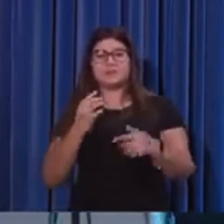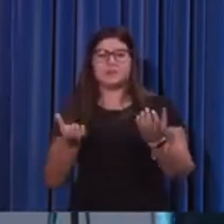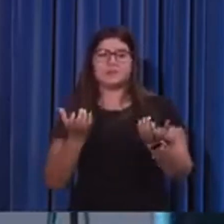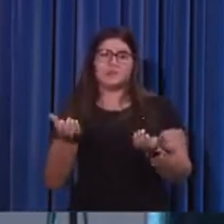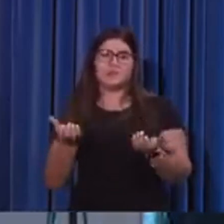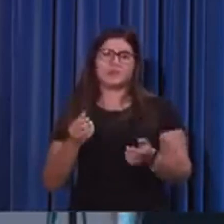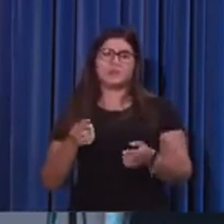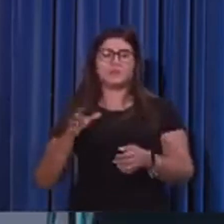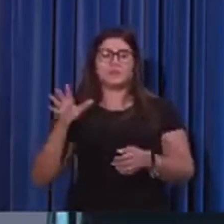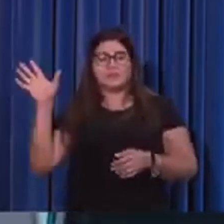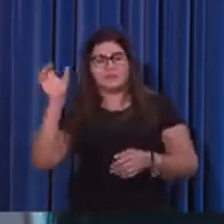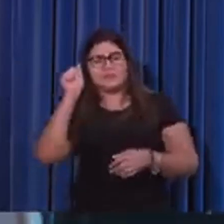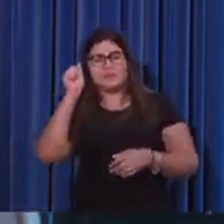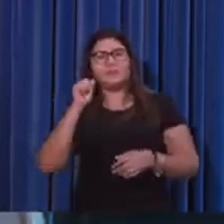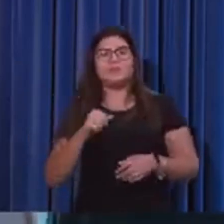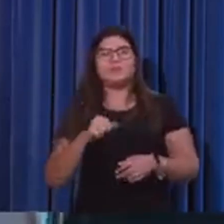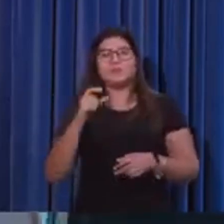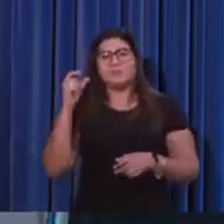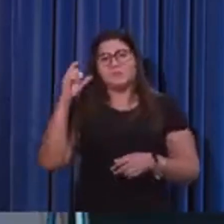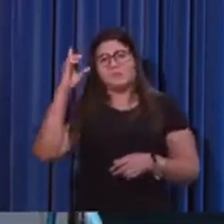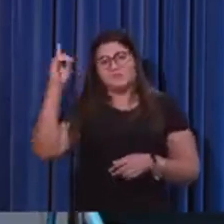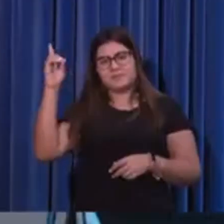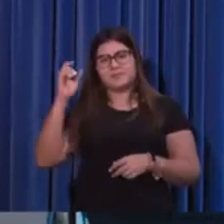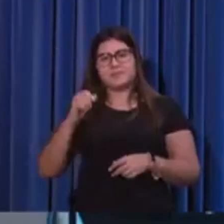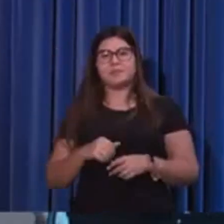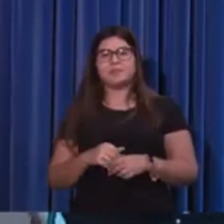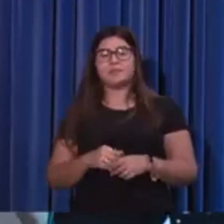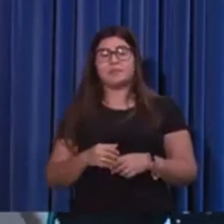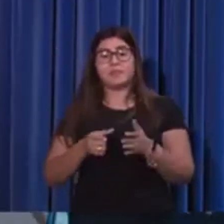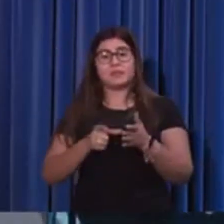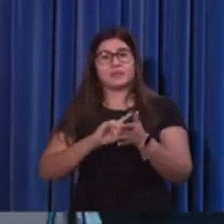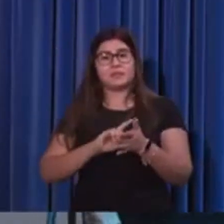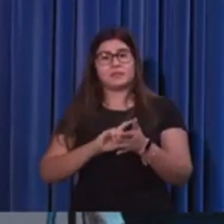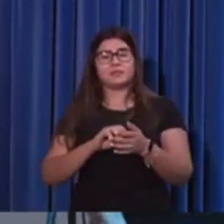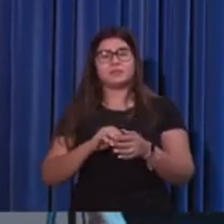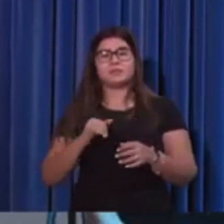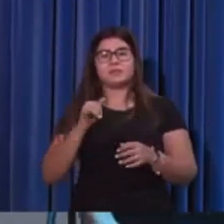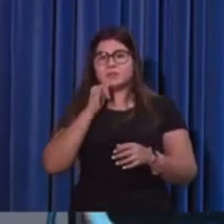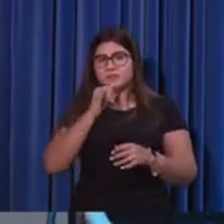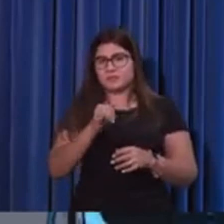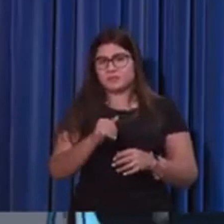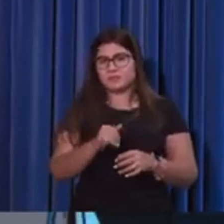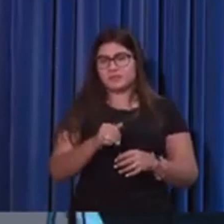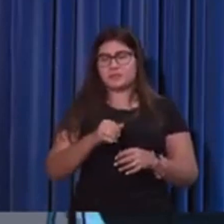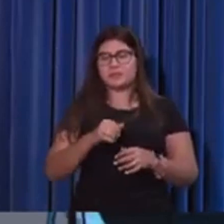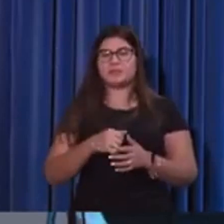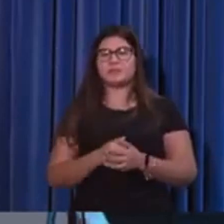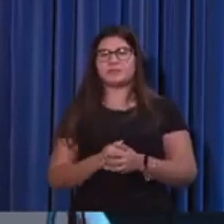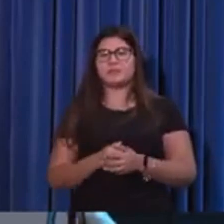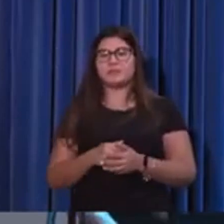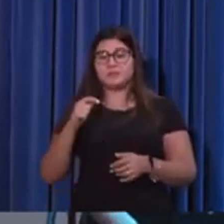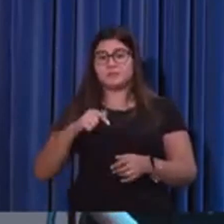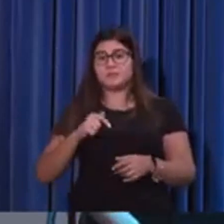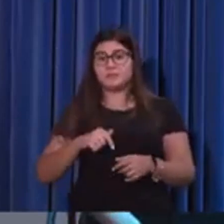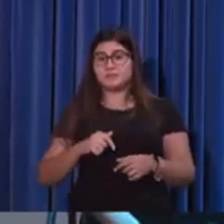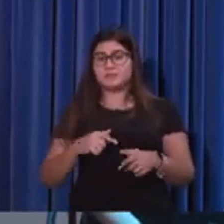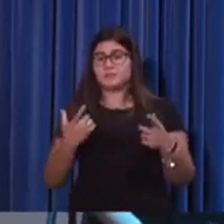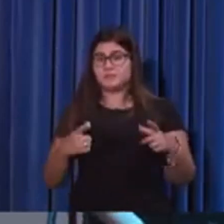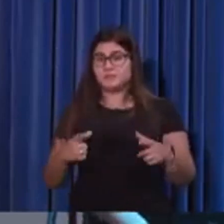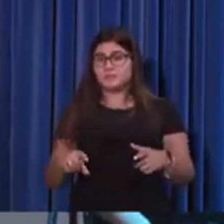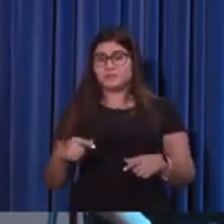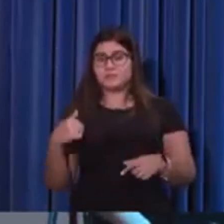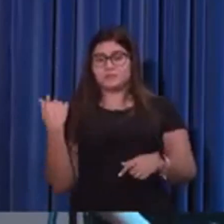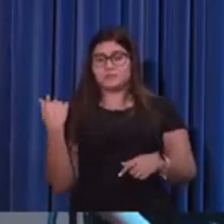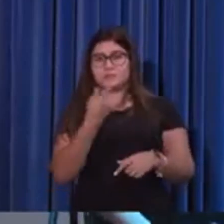nós vamos começar, eu gostaria de dar alguns avisos antes de nós abrirmos a palavra para lermos um texto. É que aqui nesse lugar que nós estamos nos